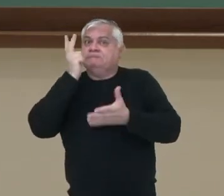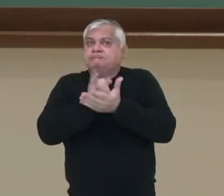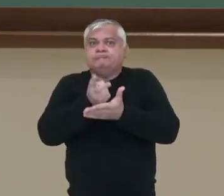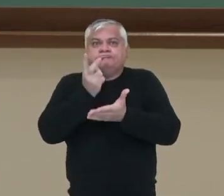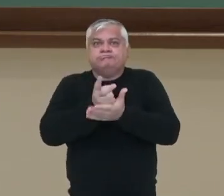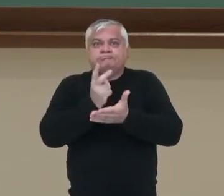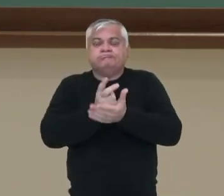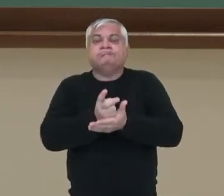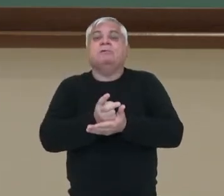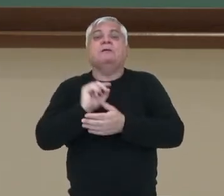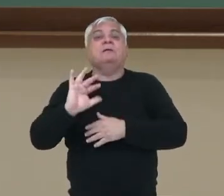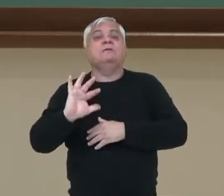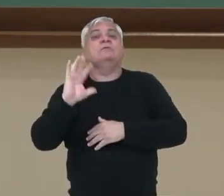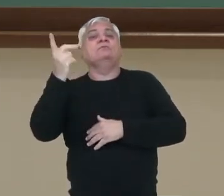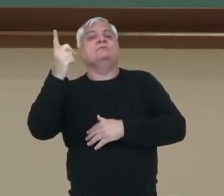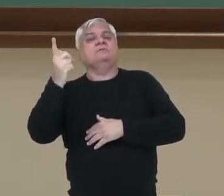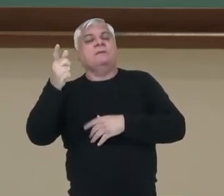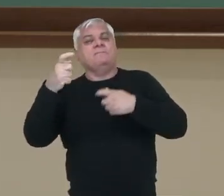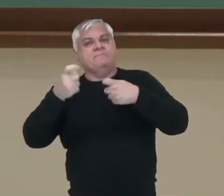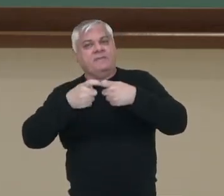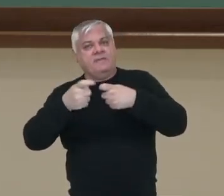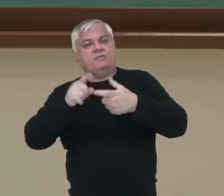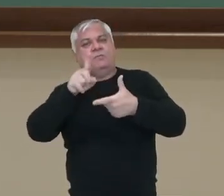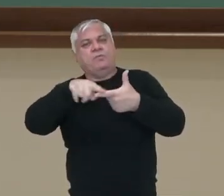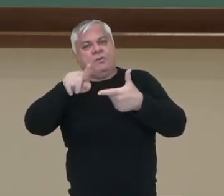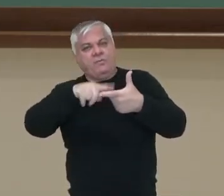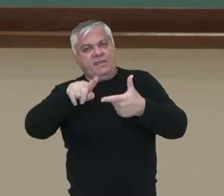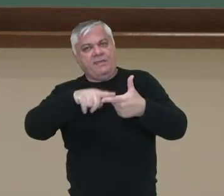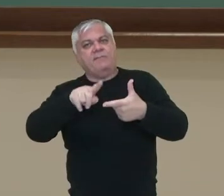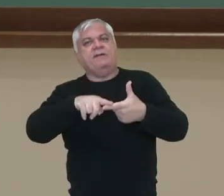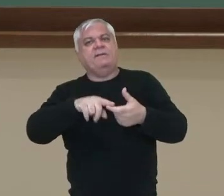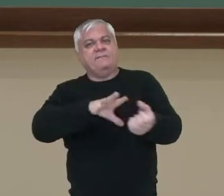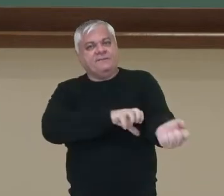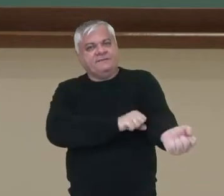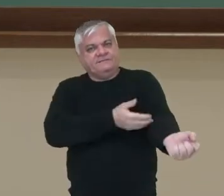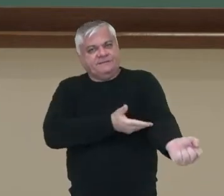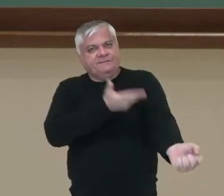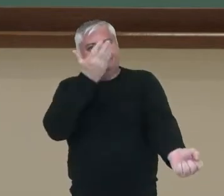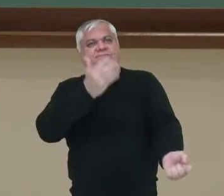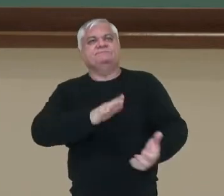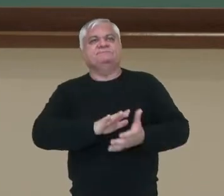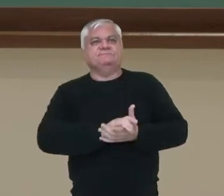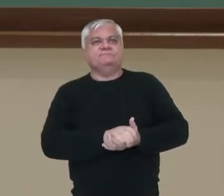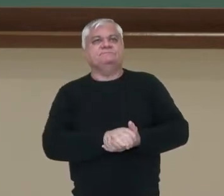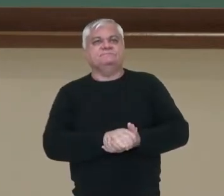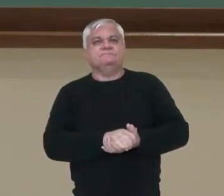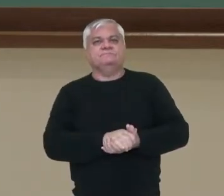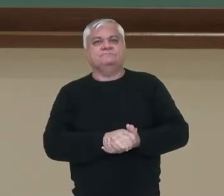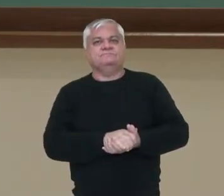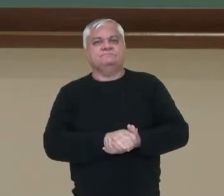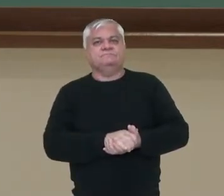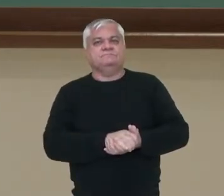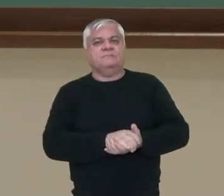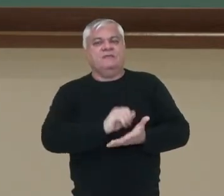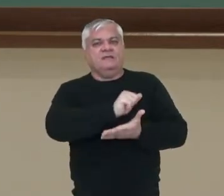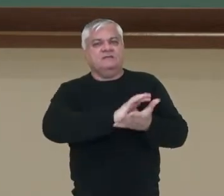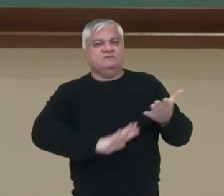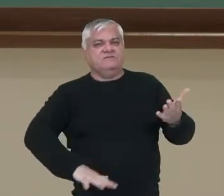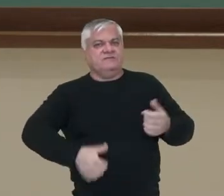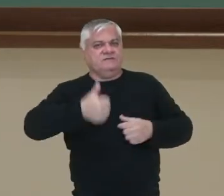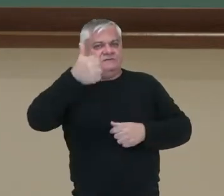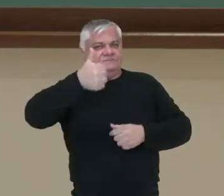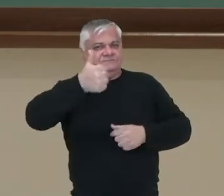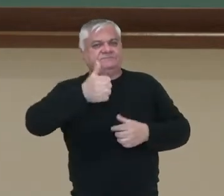constante, pode indicar problemas ali na pressão arterial, ok? E vamos para a primeira